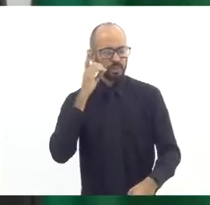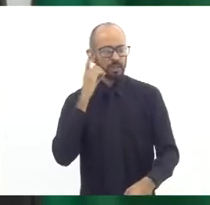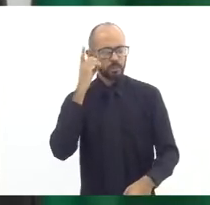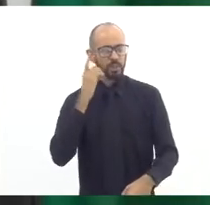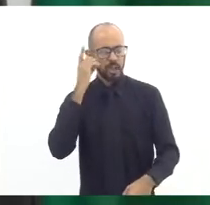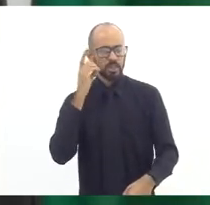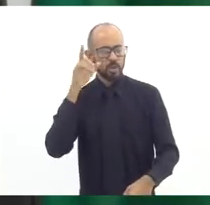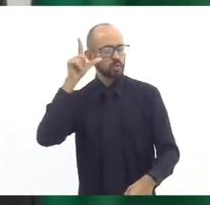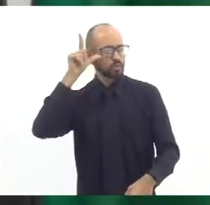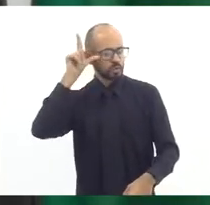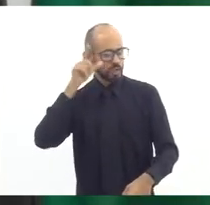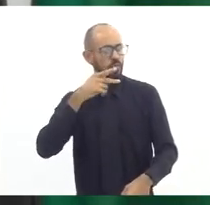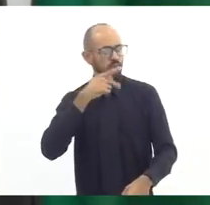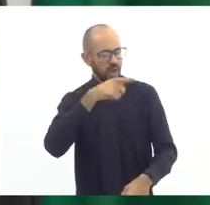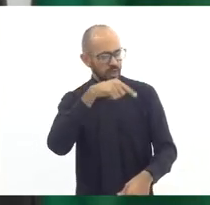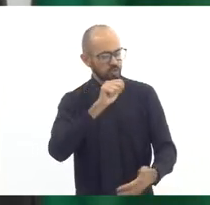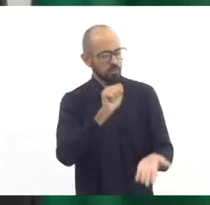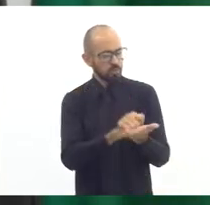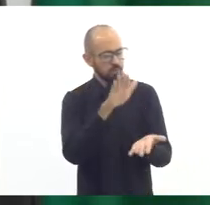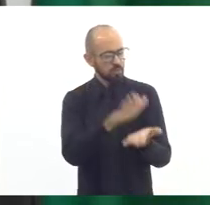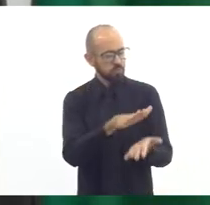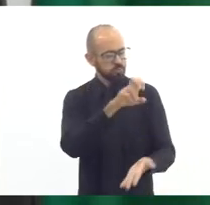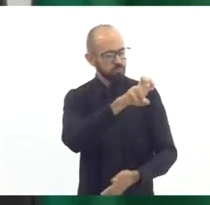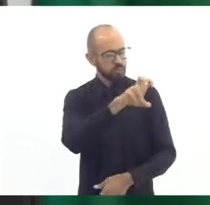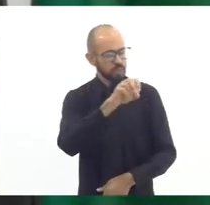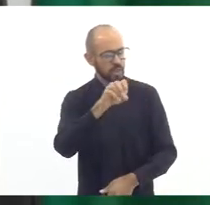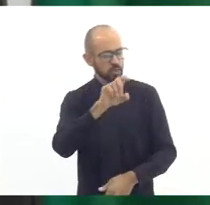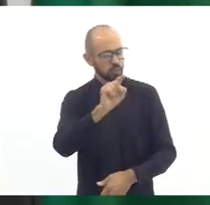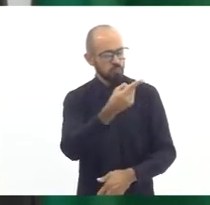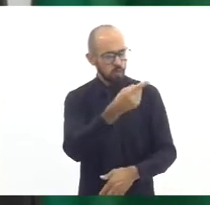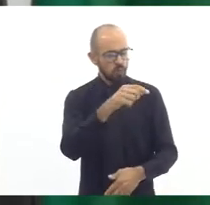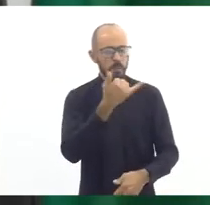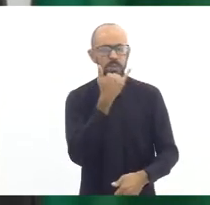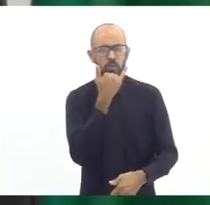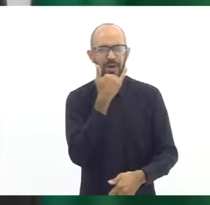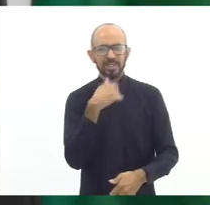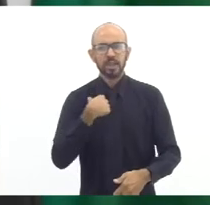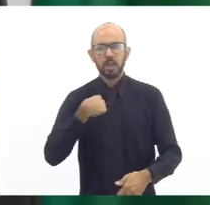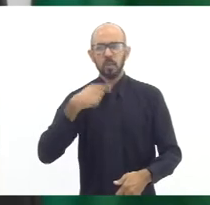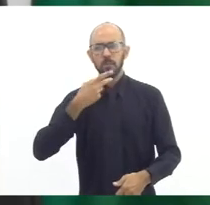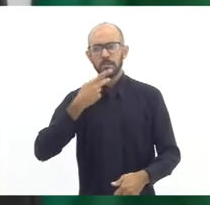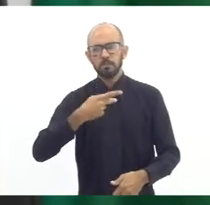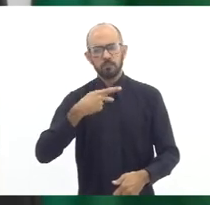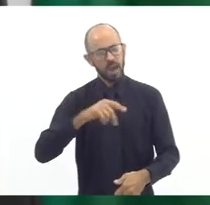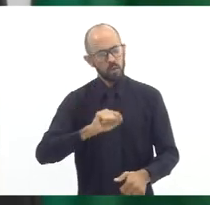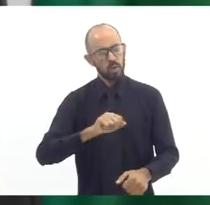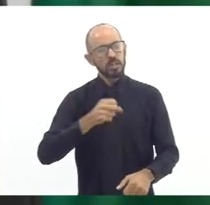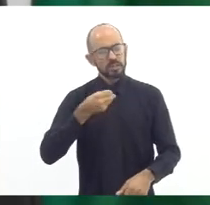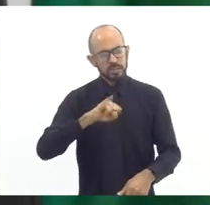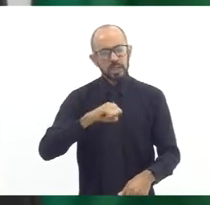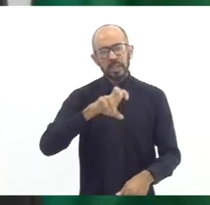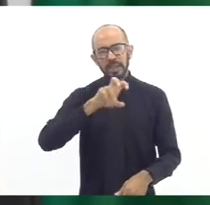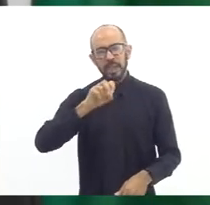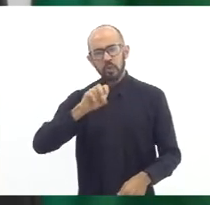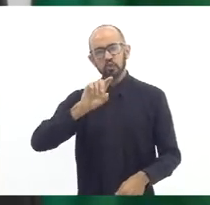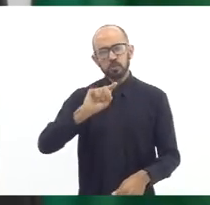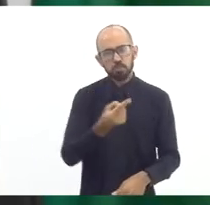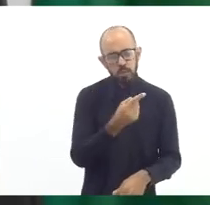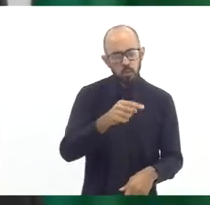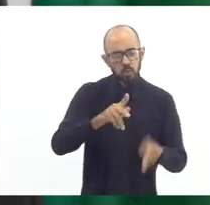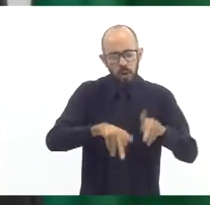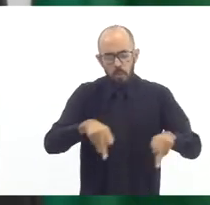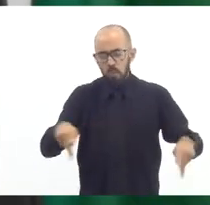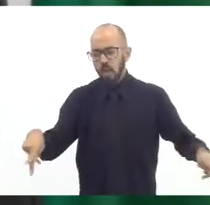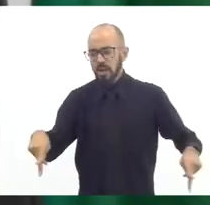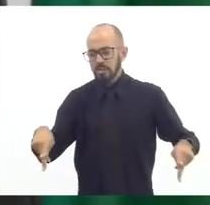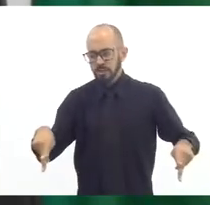de 500 mil foi perdoada, eu fico me perguntando se 500 mil cidadãos fluminenses poderiam